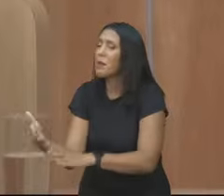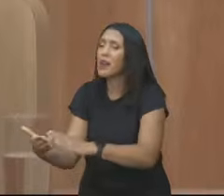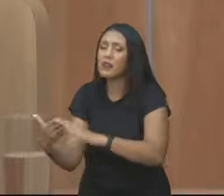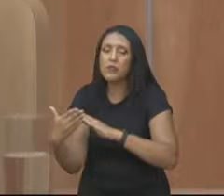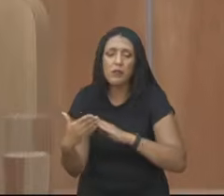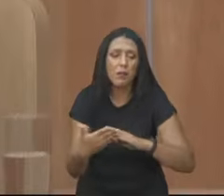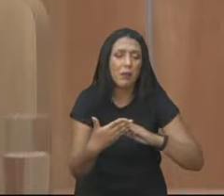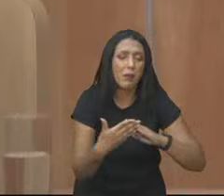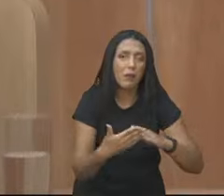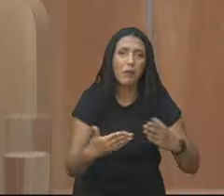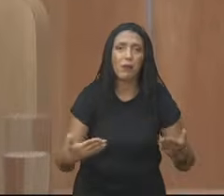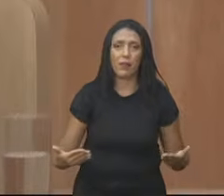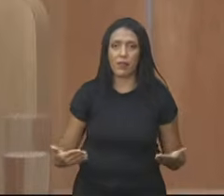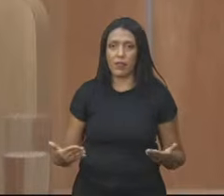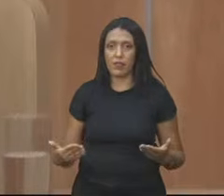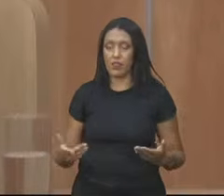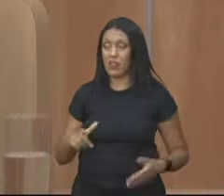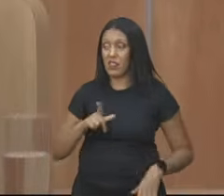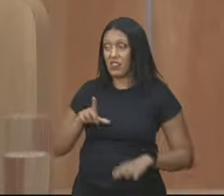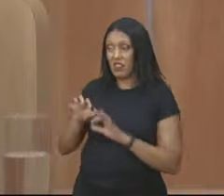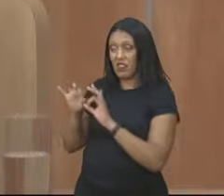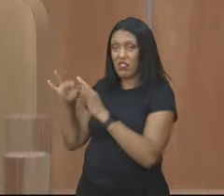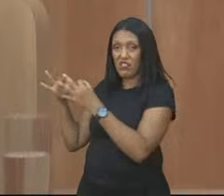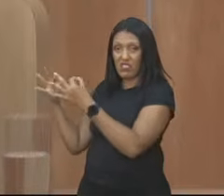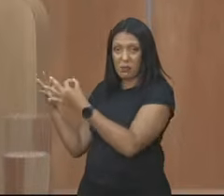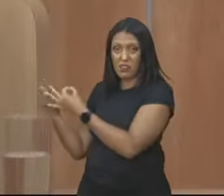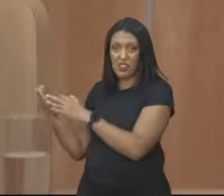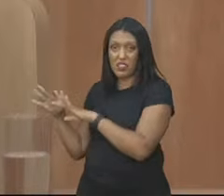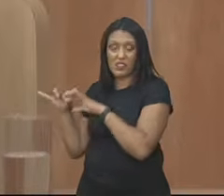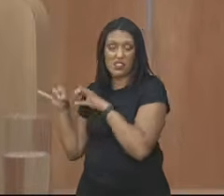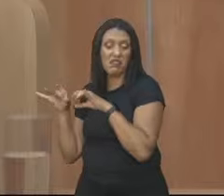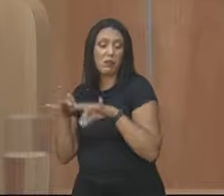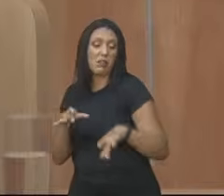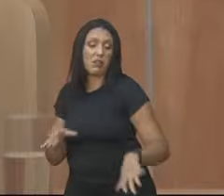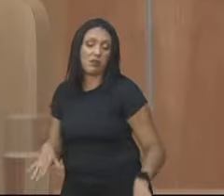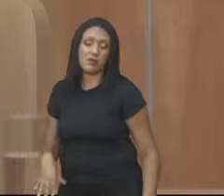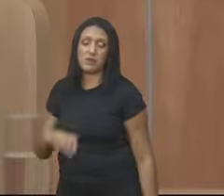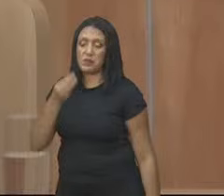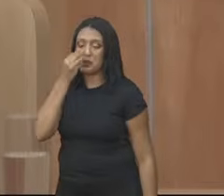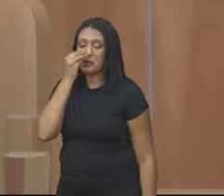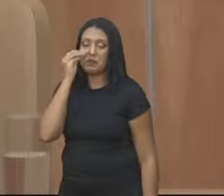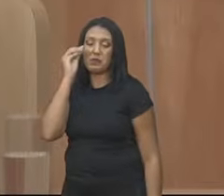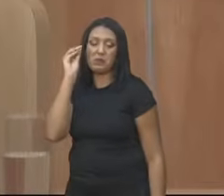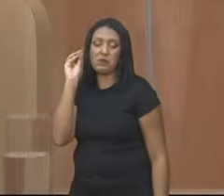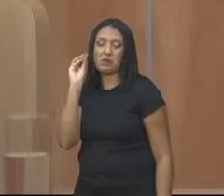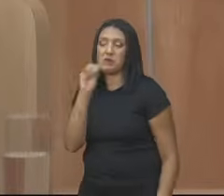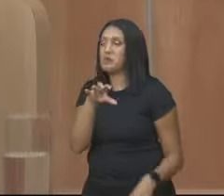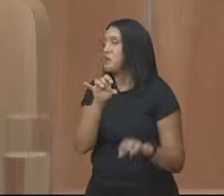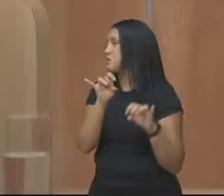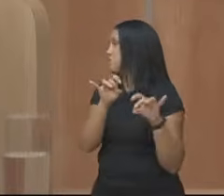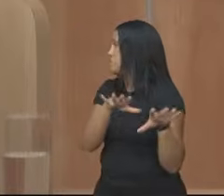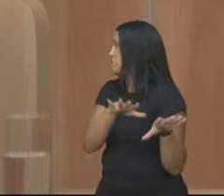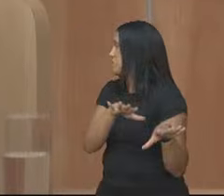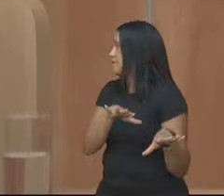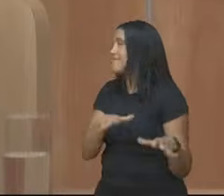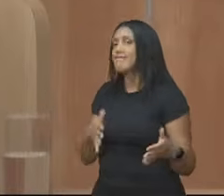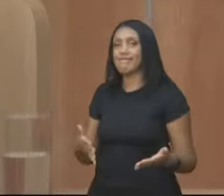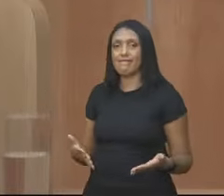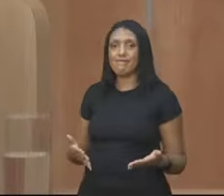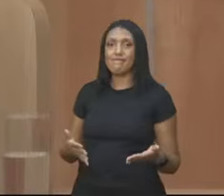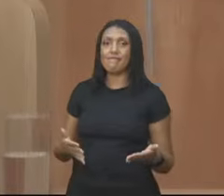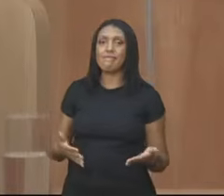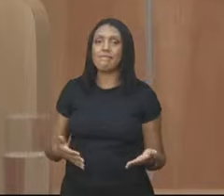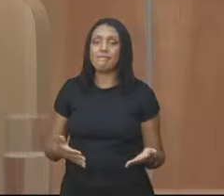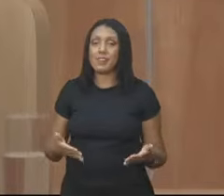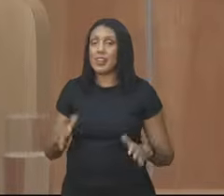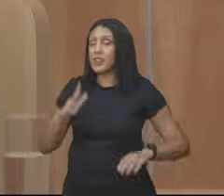que ela está ali, hoje está até com barraquinha, e muitas vezes a pessoa dá uma barraca, dá um prato de comida, dá um dinheiro, mas será que é isso que ela está precisando?